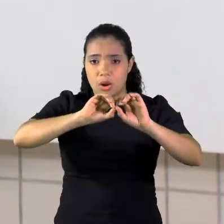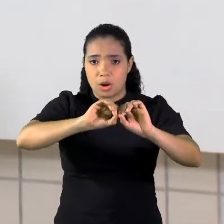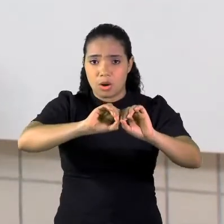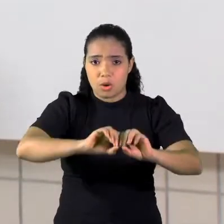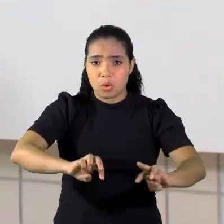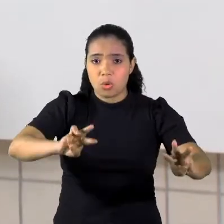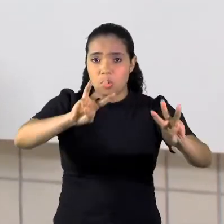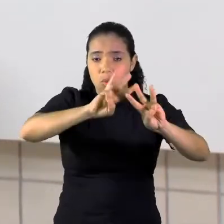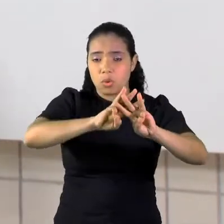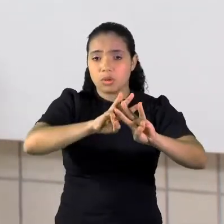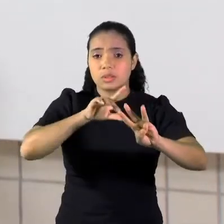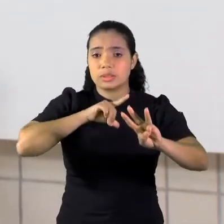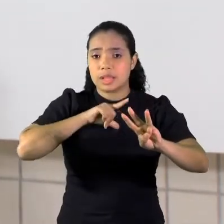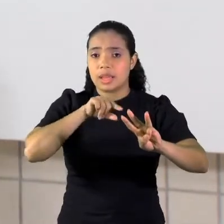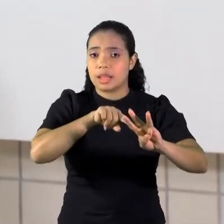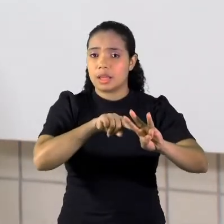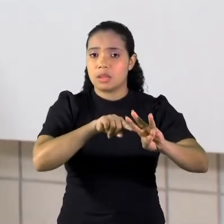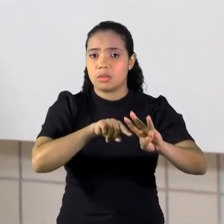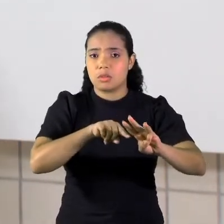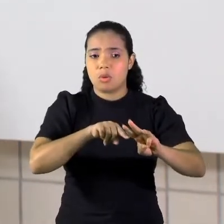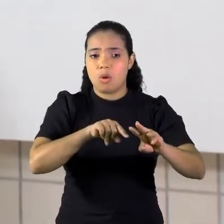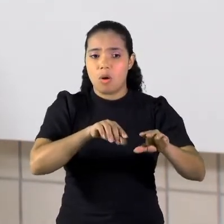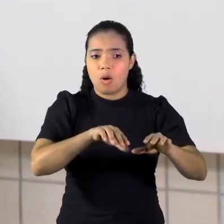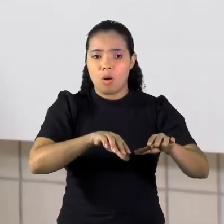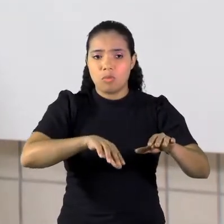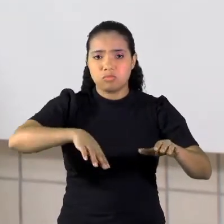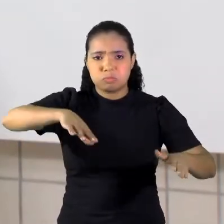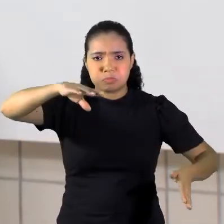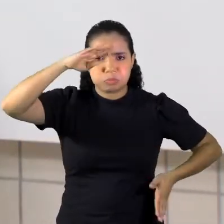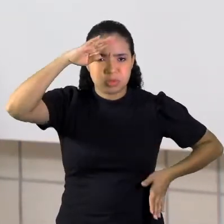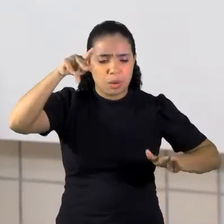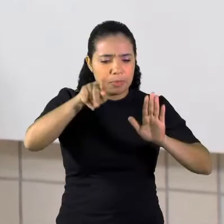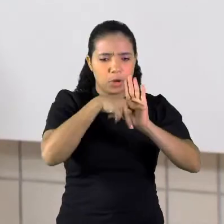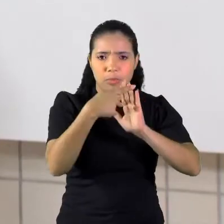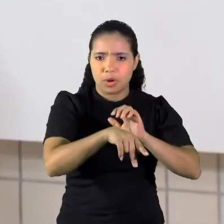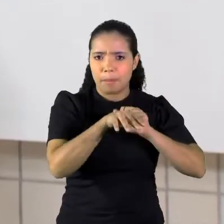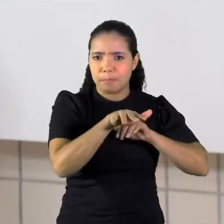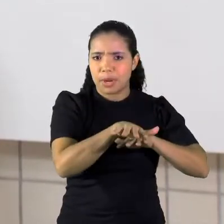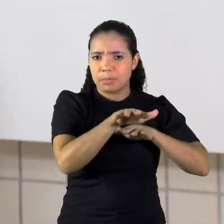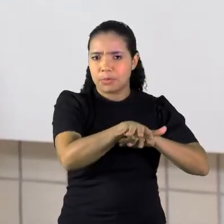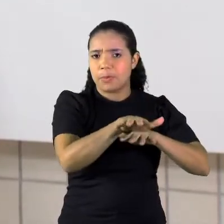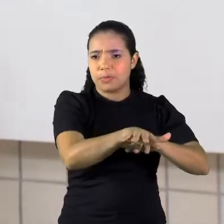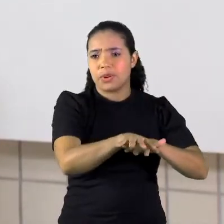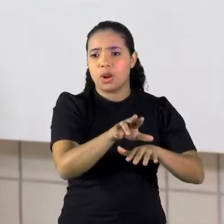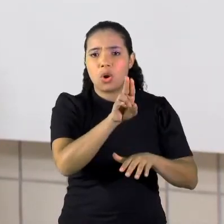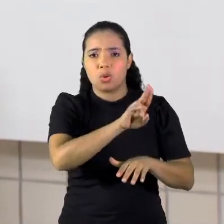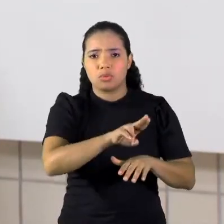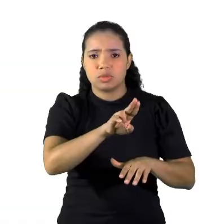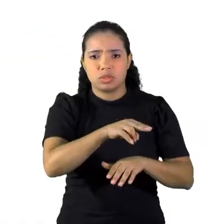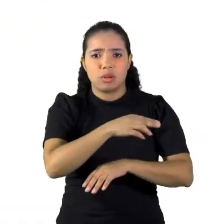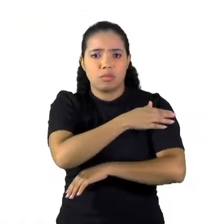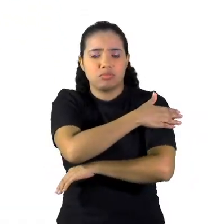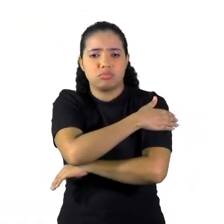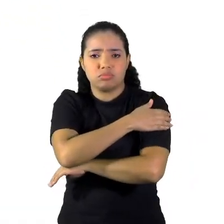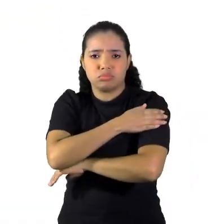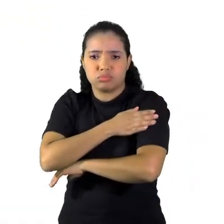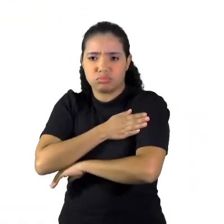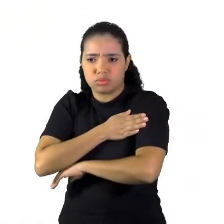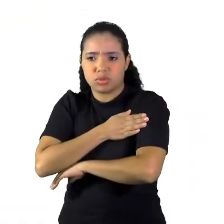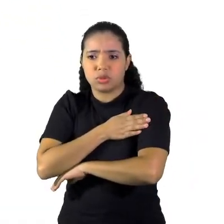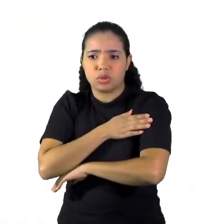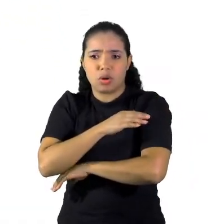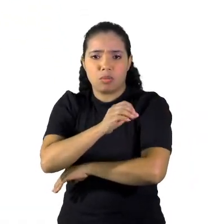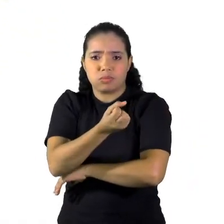utiliza de um exército próprio que utiliza a estampa, a logomarca da